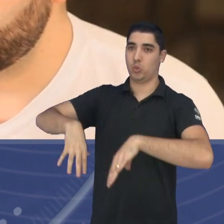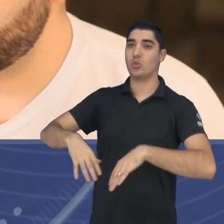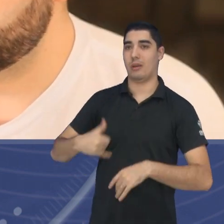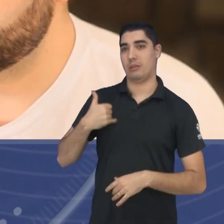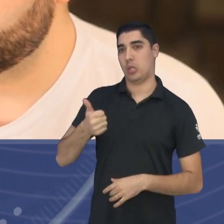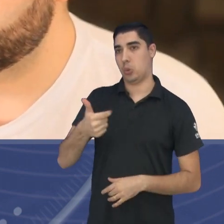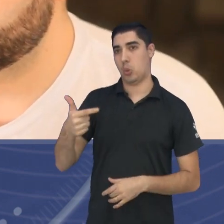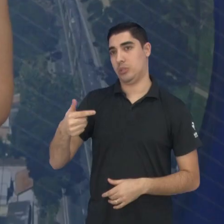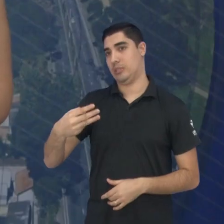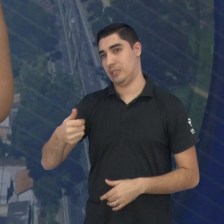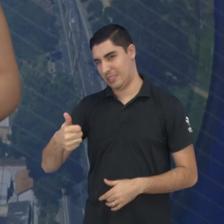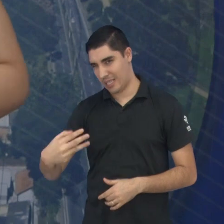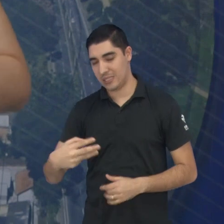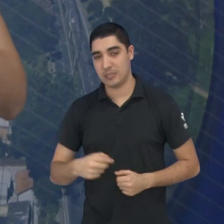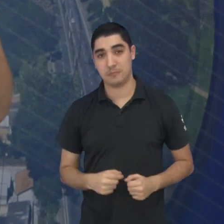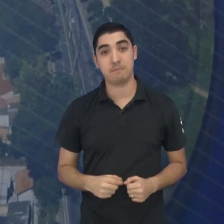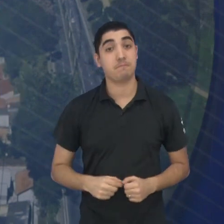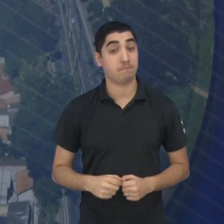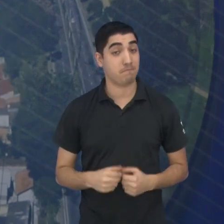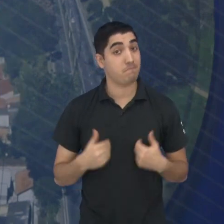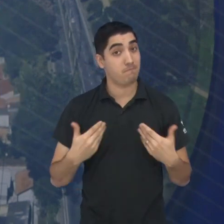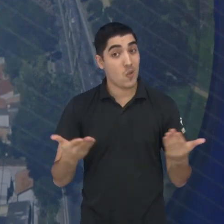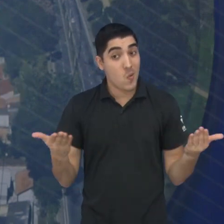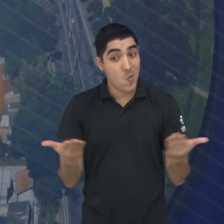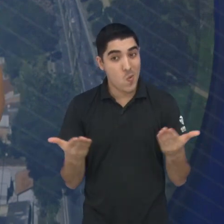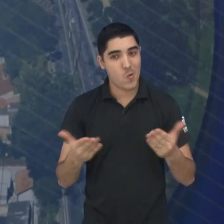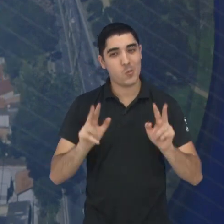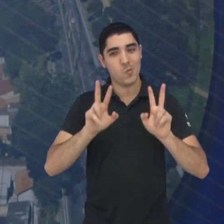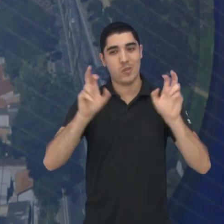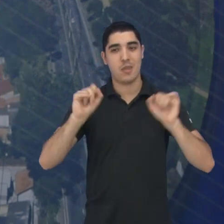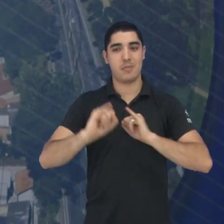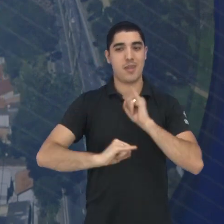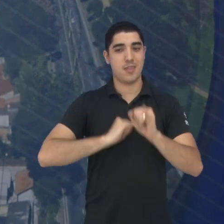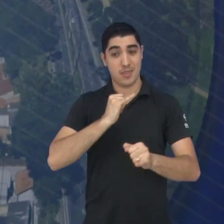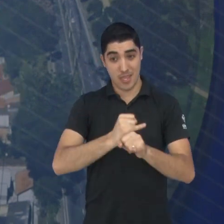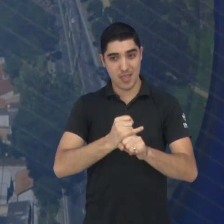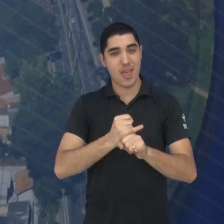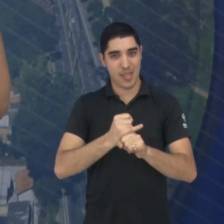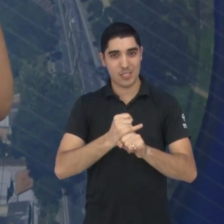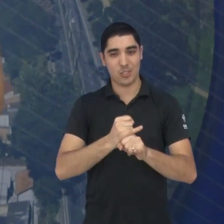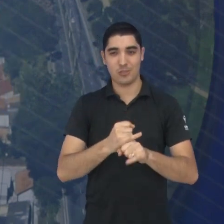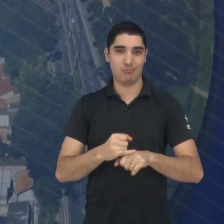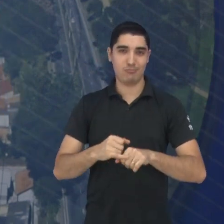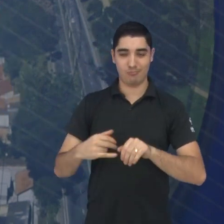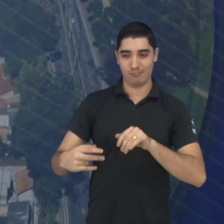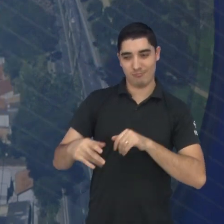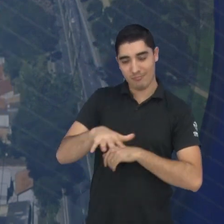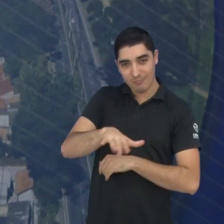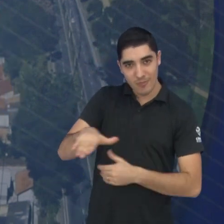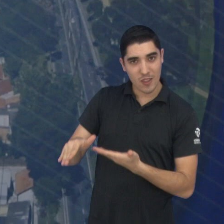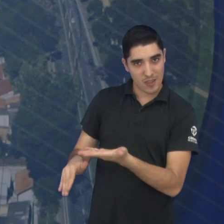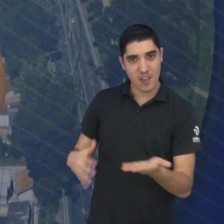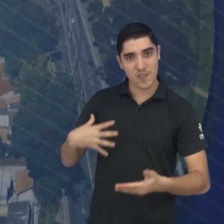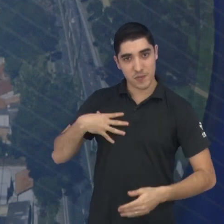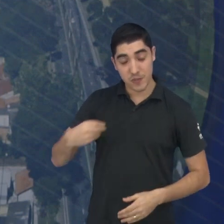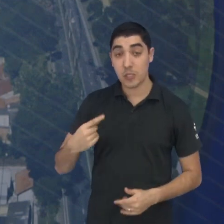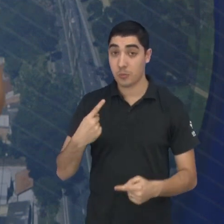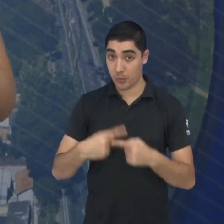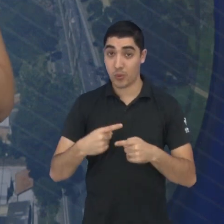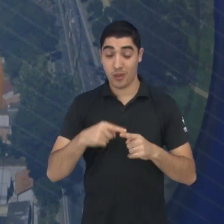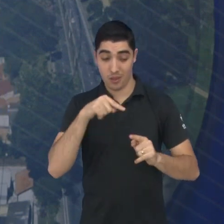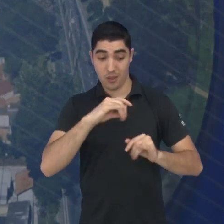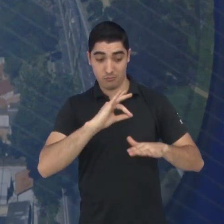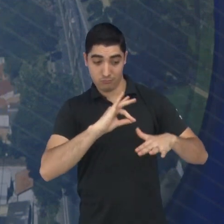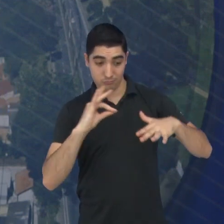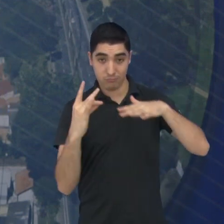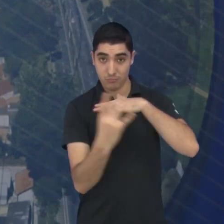Bom, hoje estamos falando sobre internet versus filhos, né, sobre os perigos que as redes